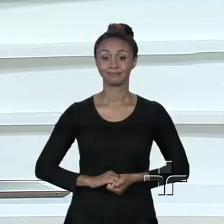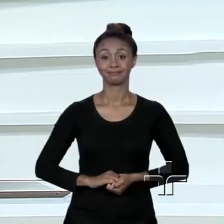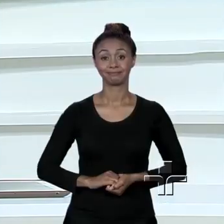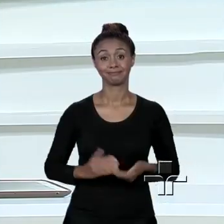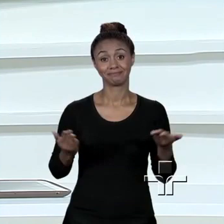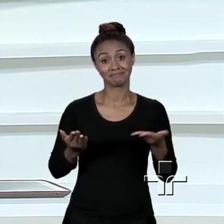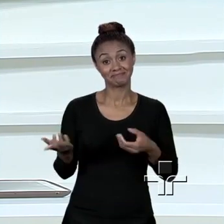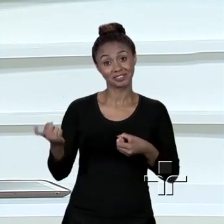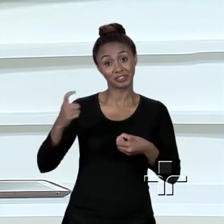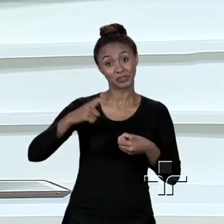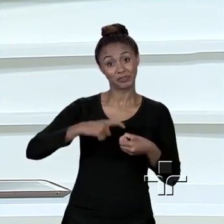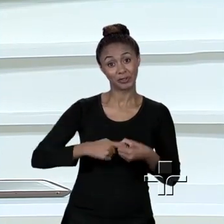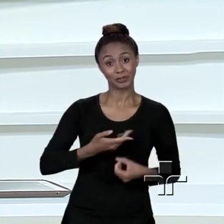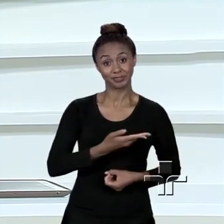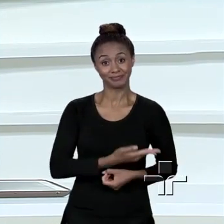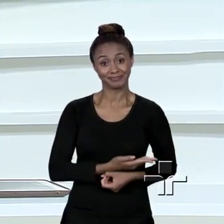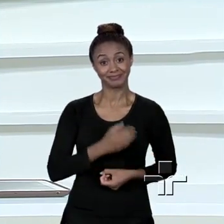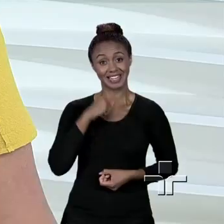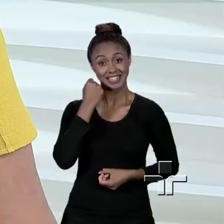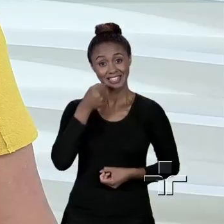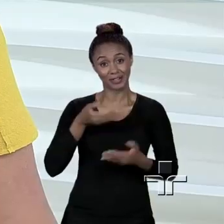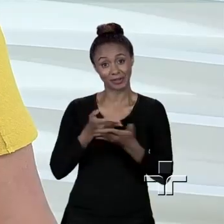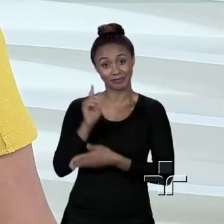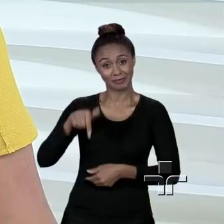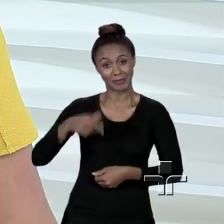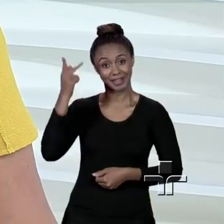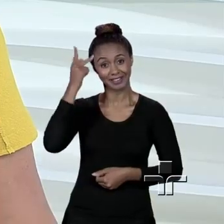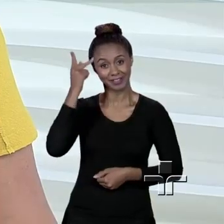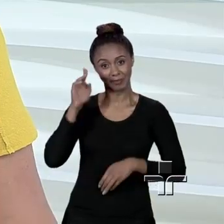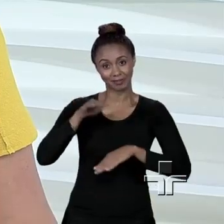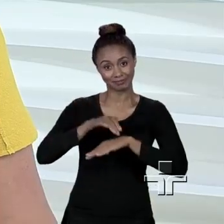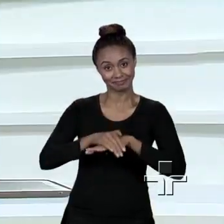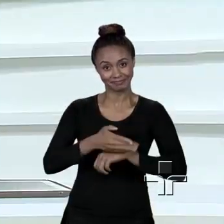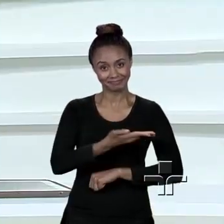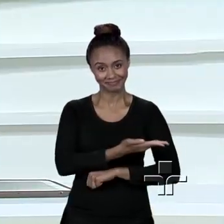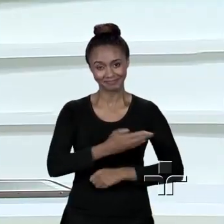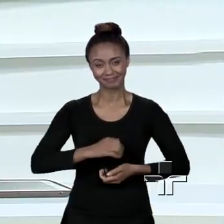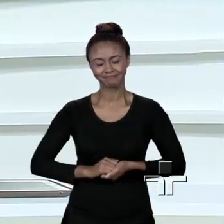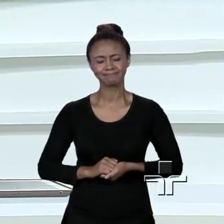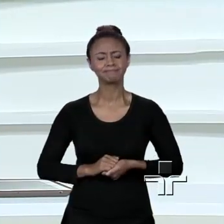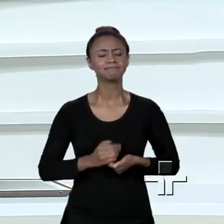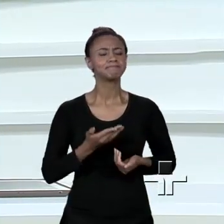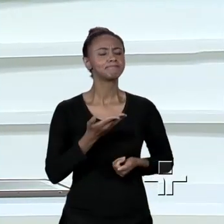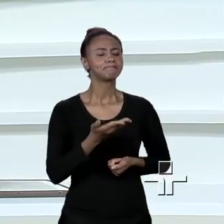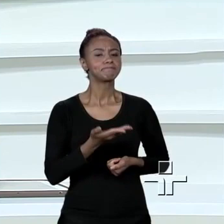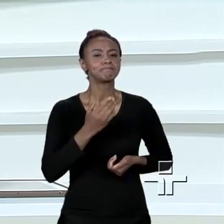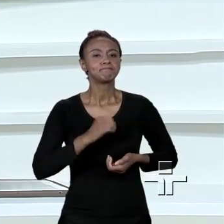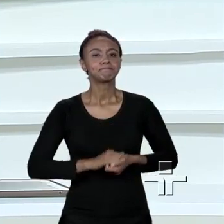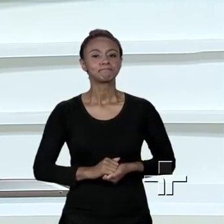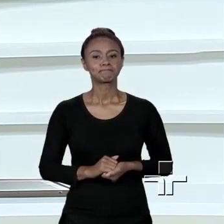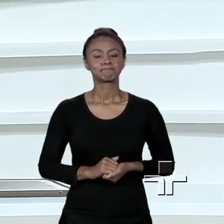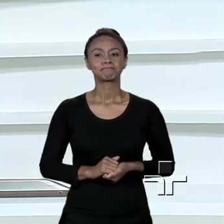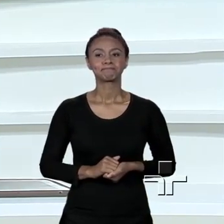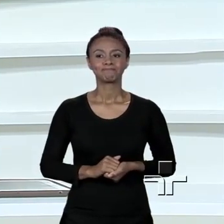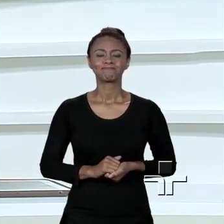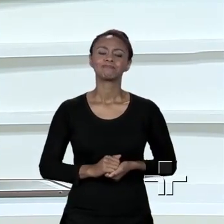Estamos de volta com a senadora eleita por São Paulo, Mara Gabrilli. Senadora,